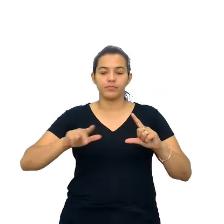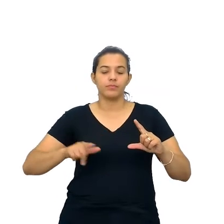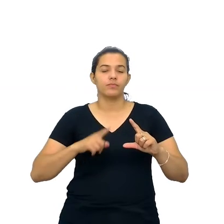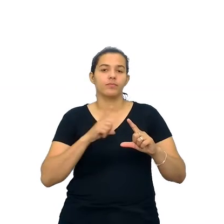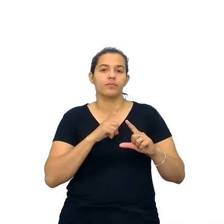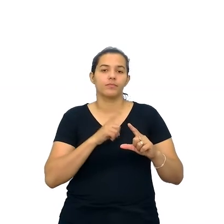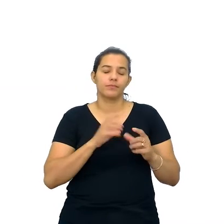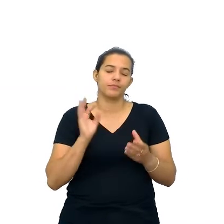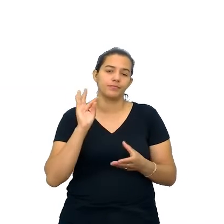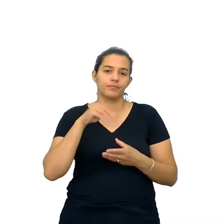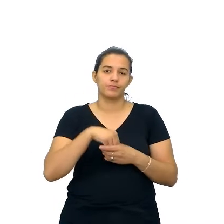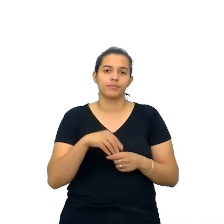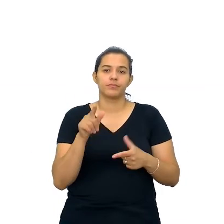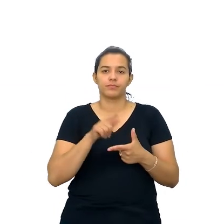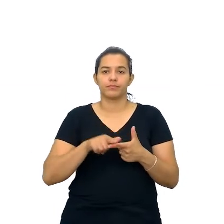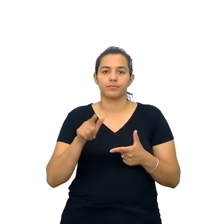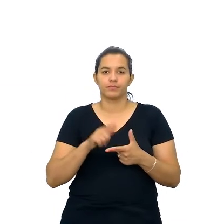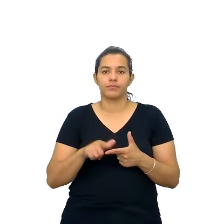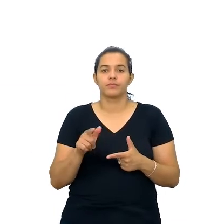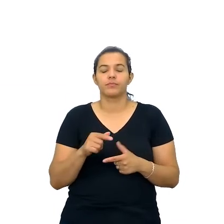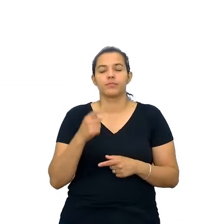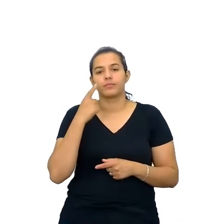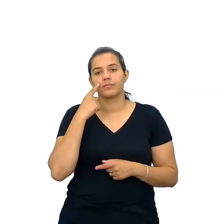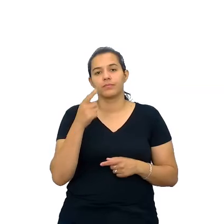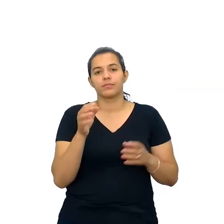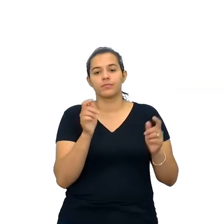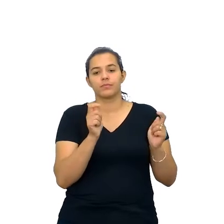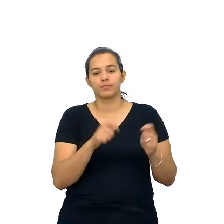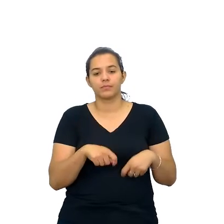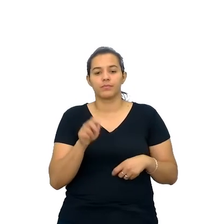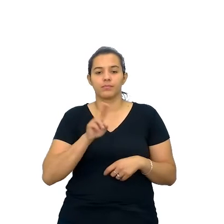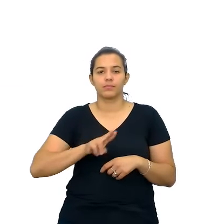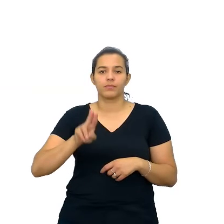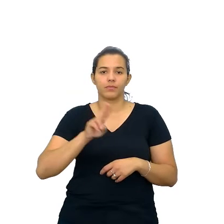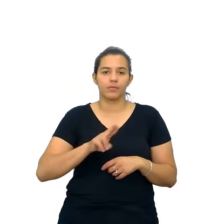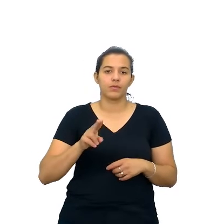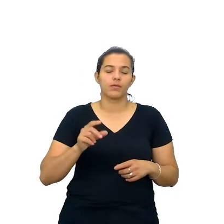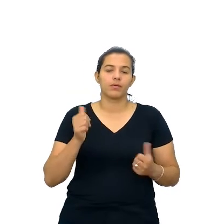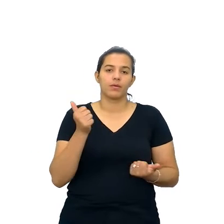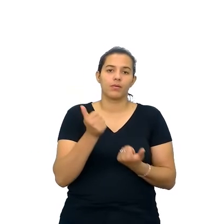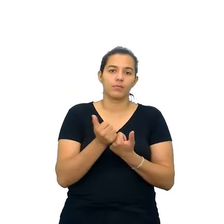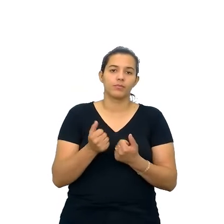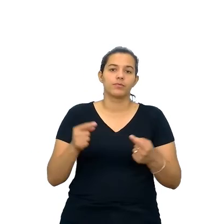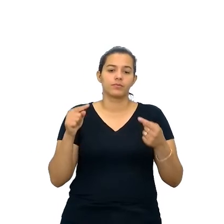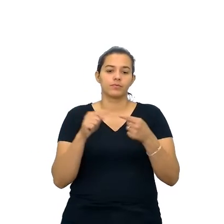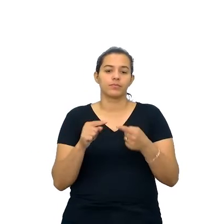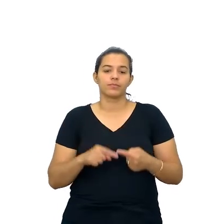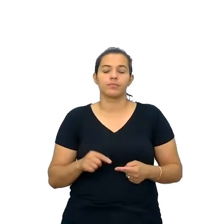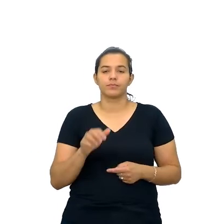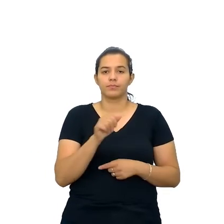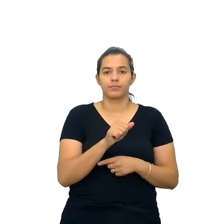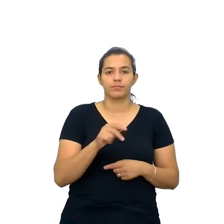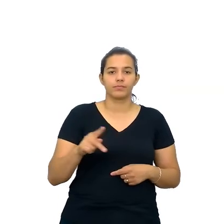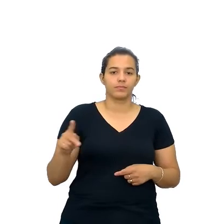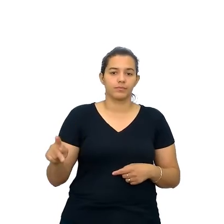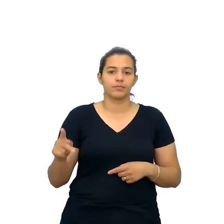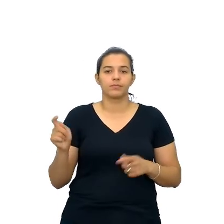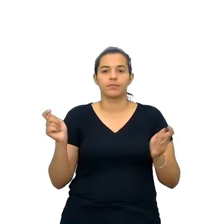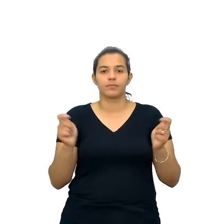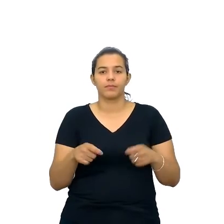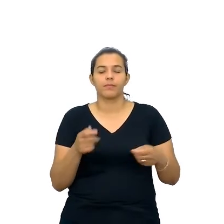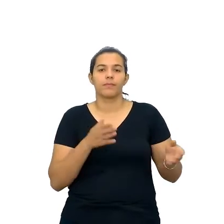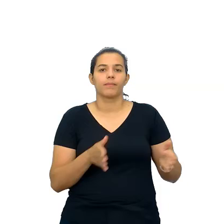resolver problemas sobre ladrilhamento do plano, com ou sem apoio de aplicativos de geometria